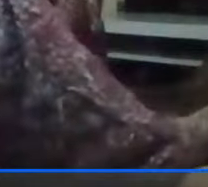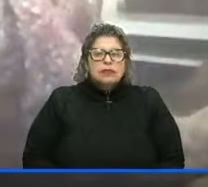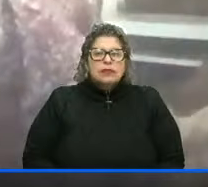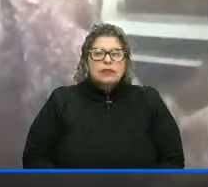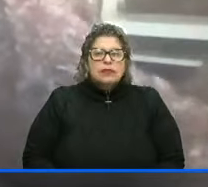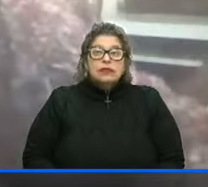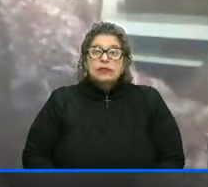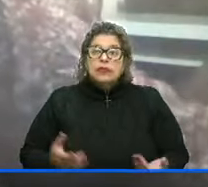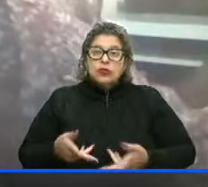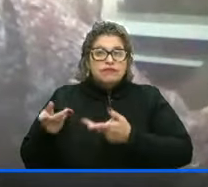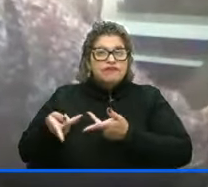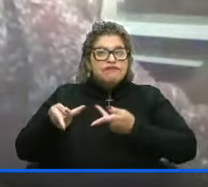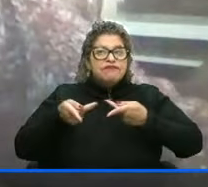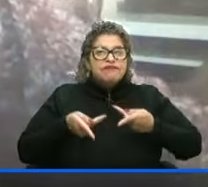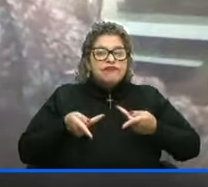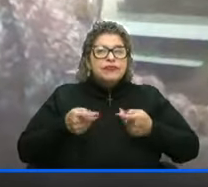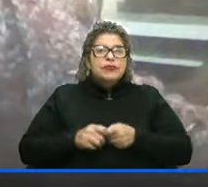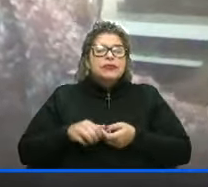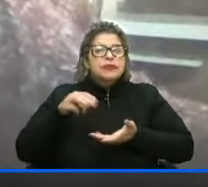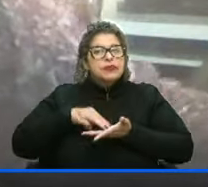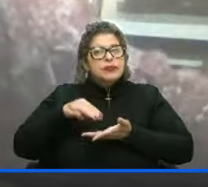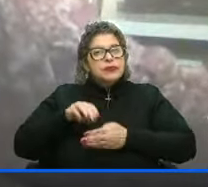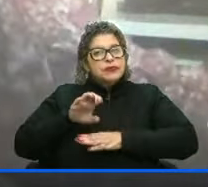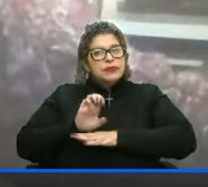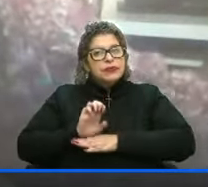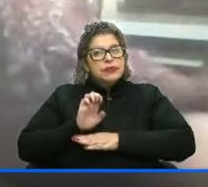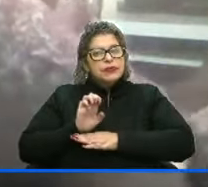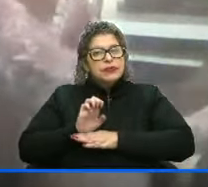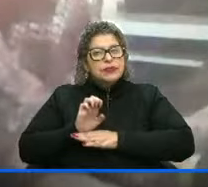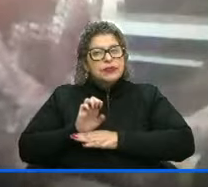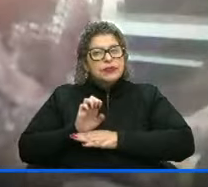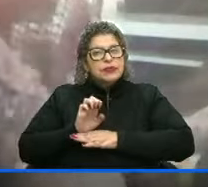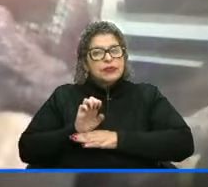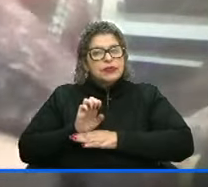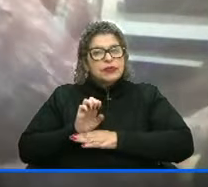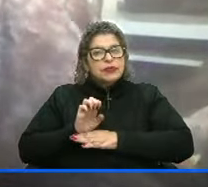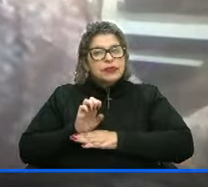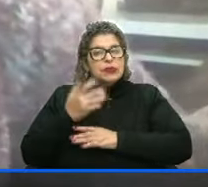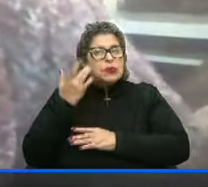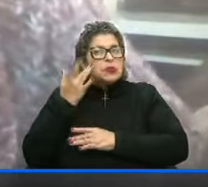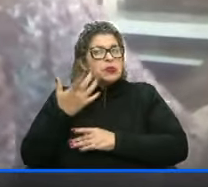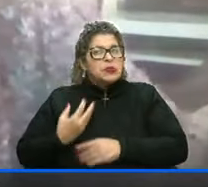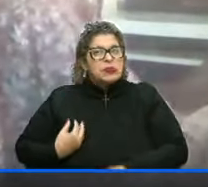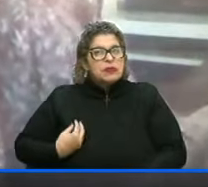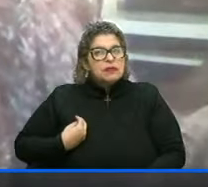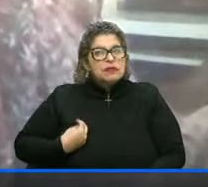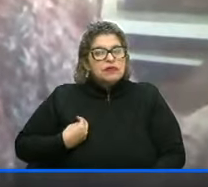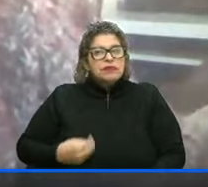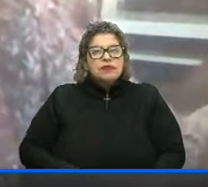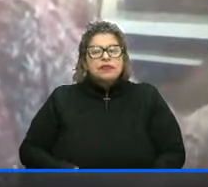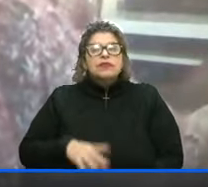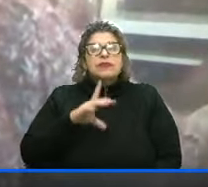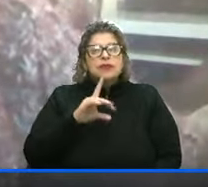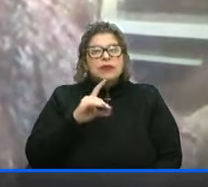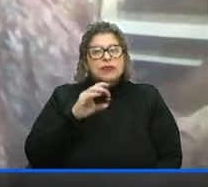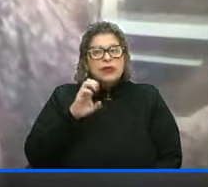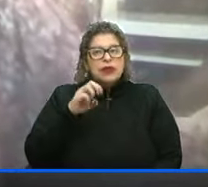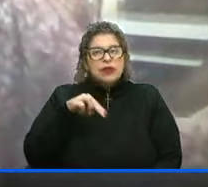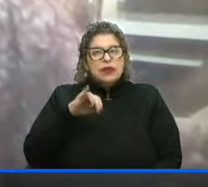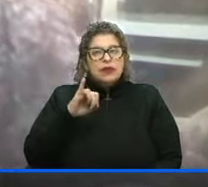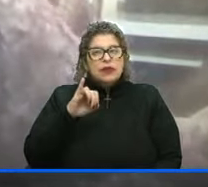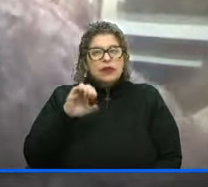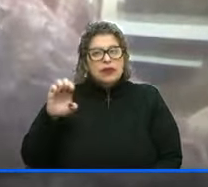esta reunião, convidei a Secretaria Estadual da Educação, eu não sei se ela está presente ainda. Denise, vamos lhe ouvir,